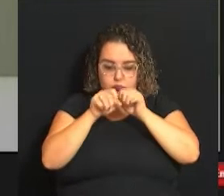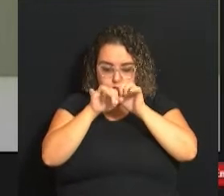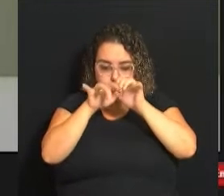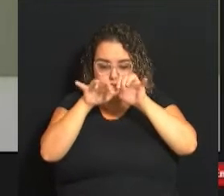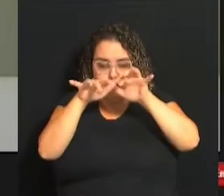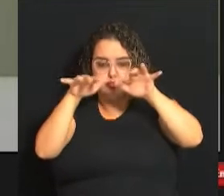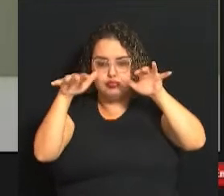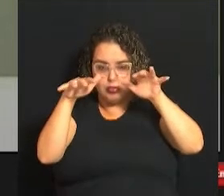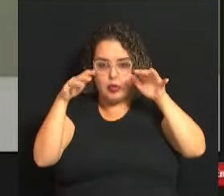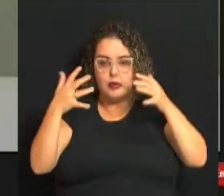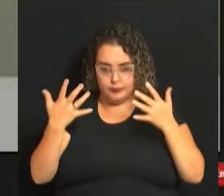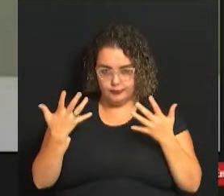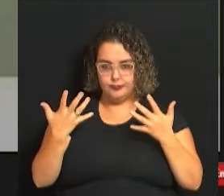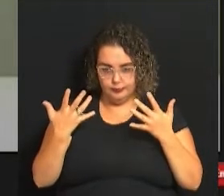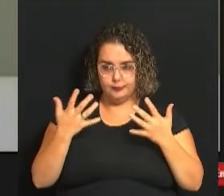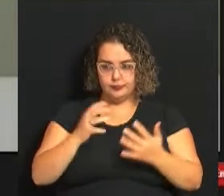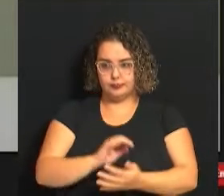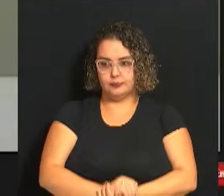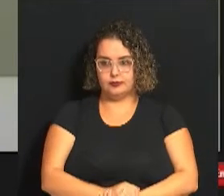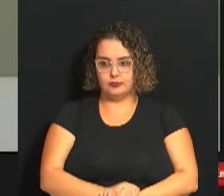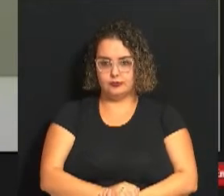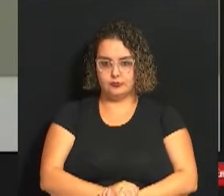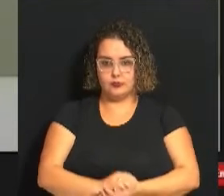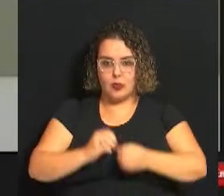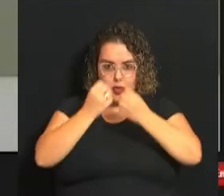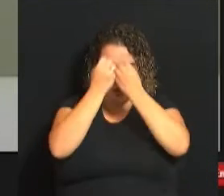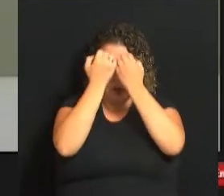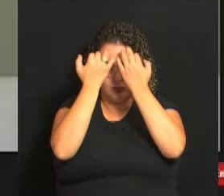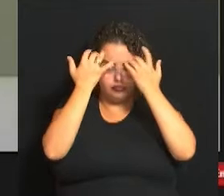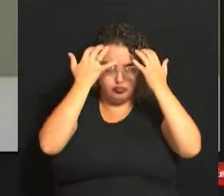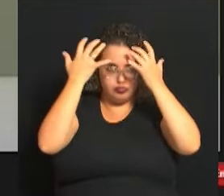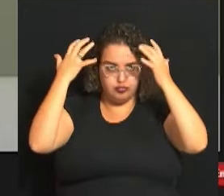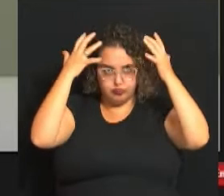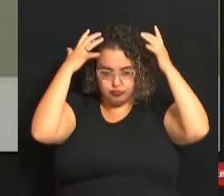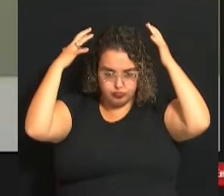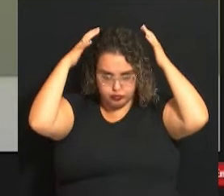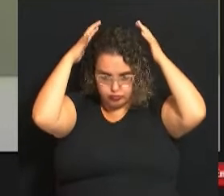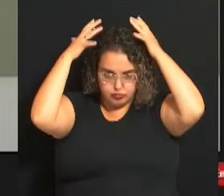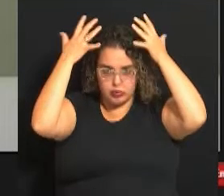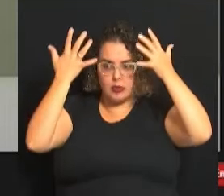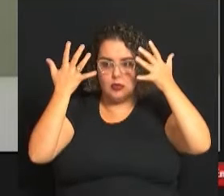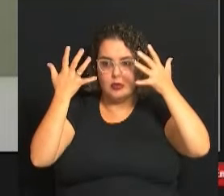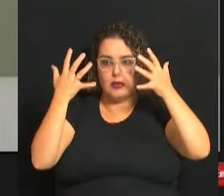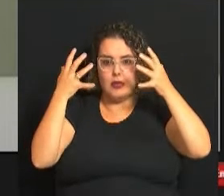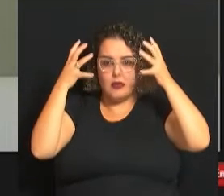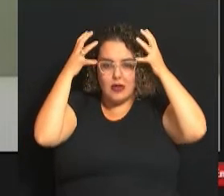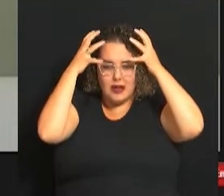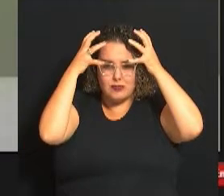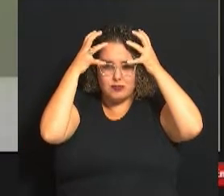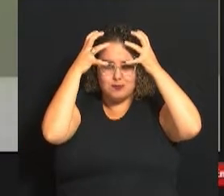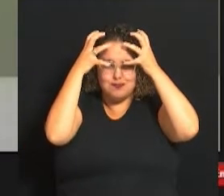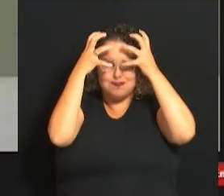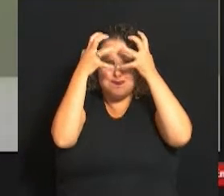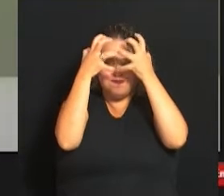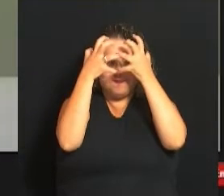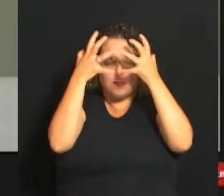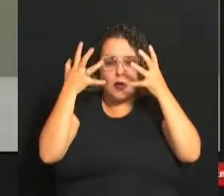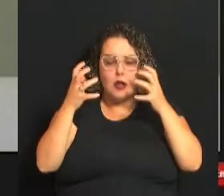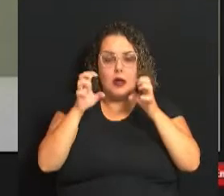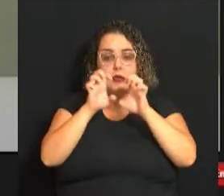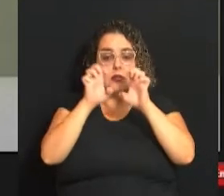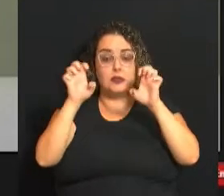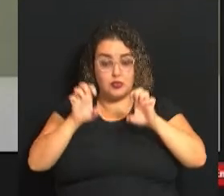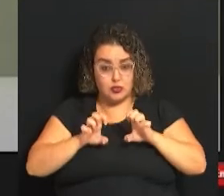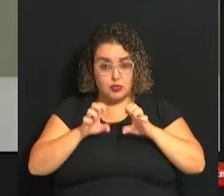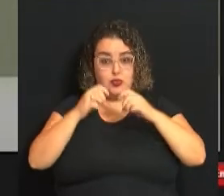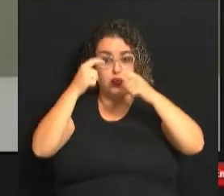dentro do crânio, obviamente que isso vai comprimir uma série de estruturas e